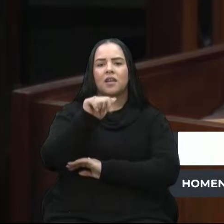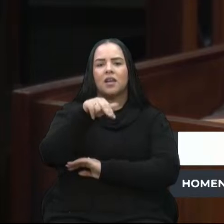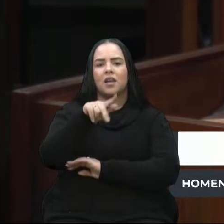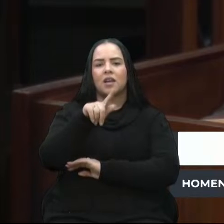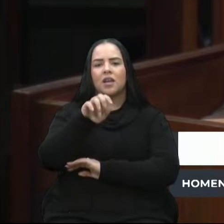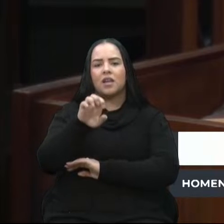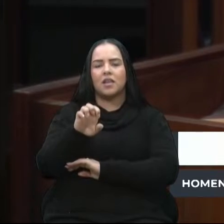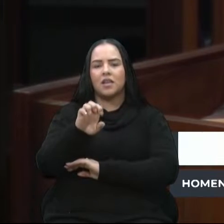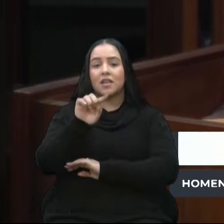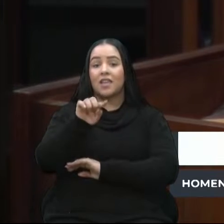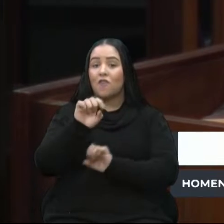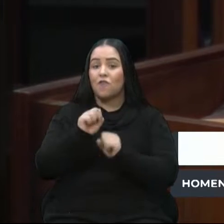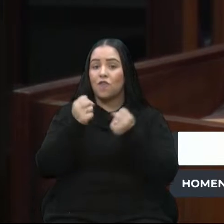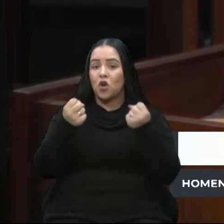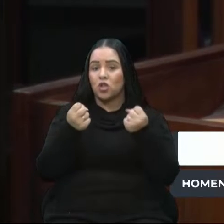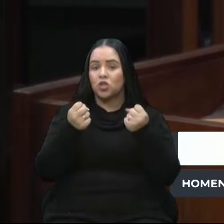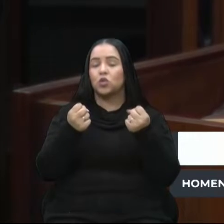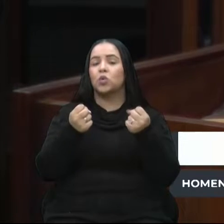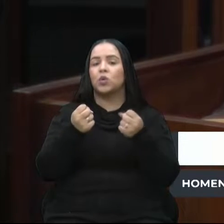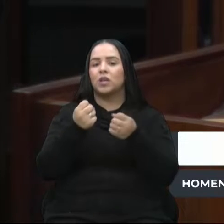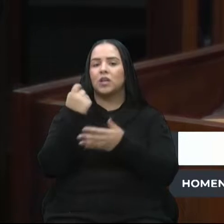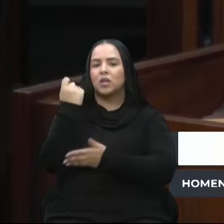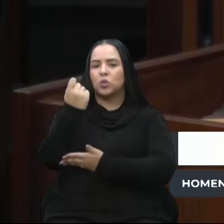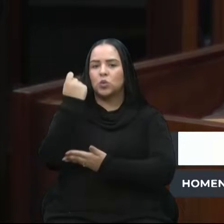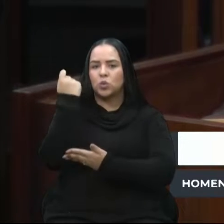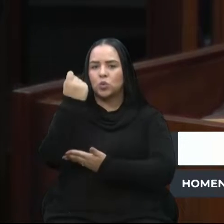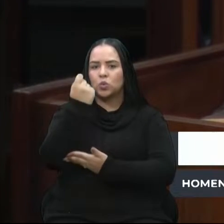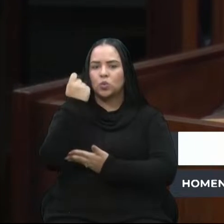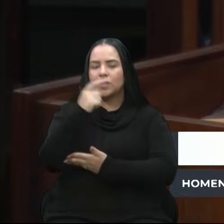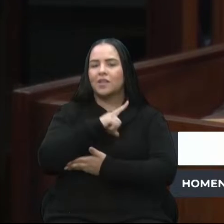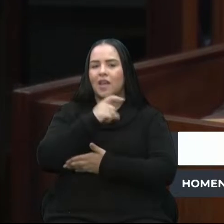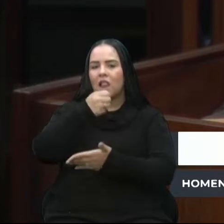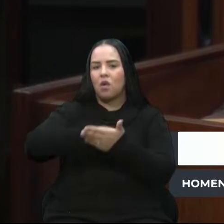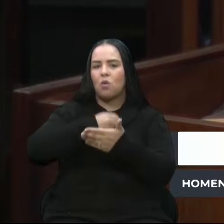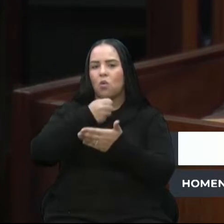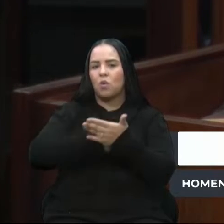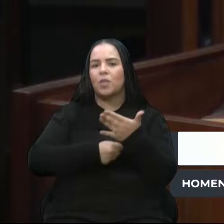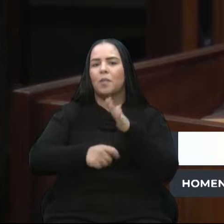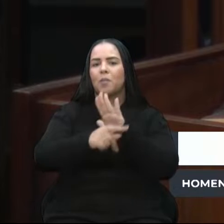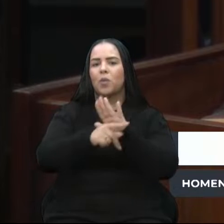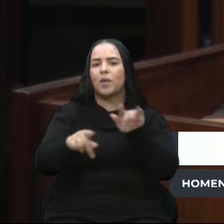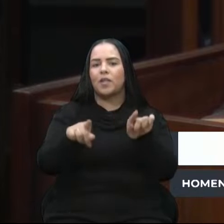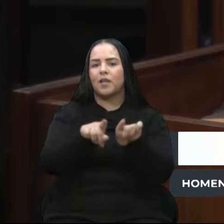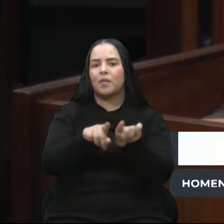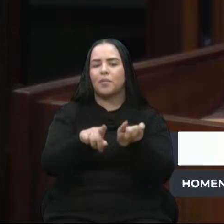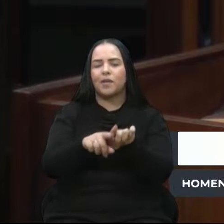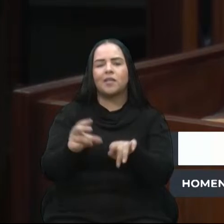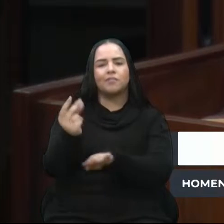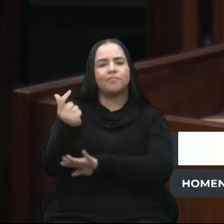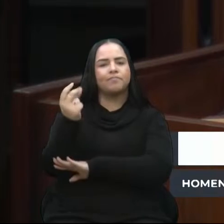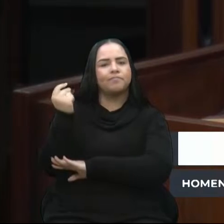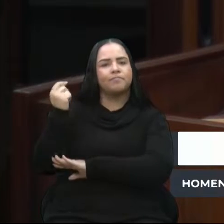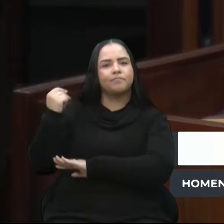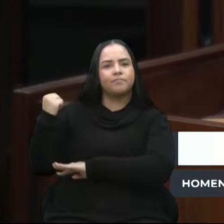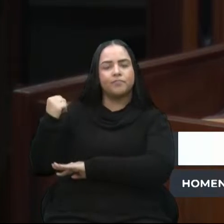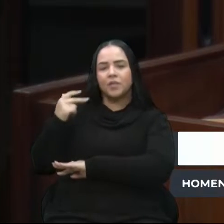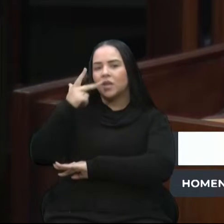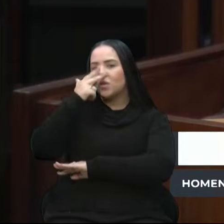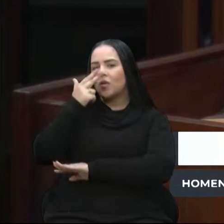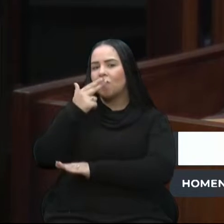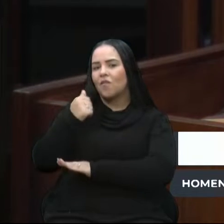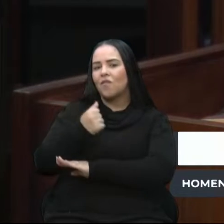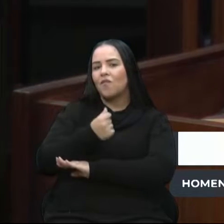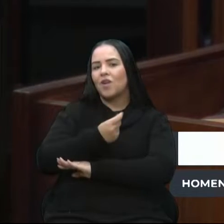Sul, e que tem a sua luta tão antiga quanto todas as línguas